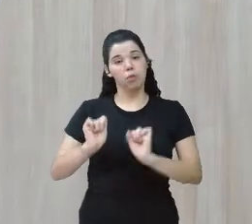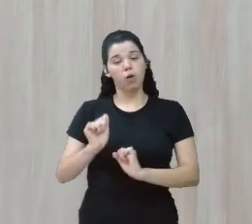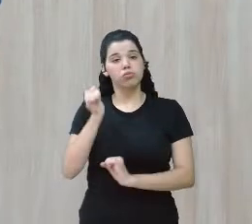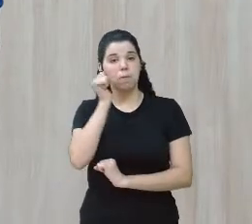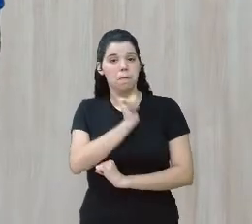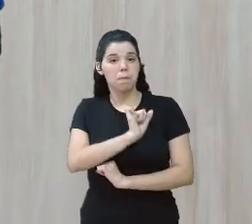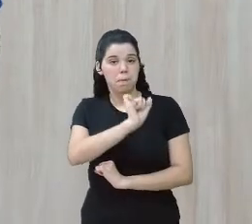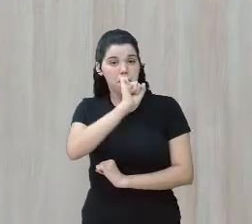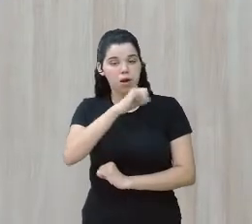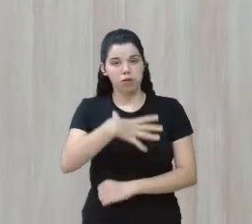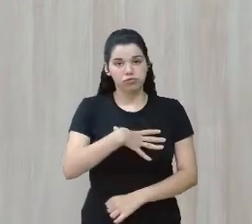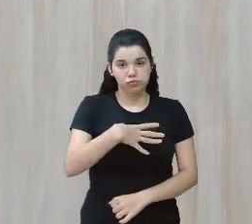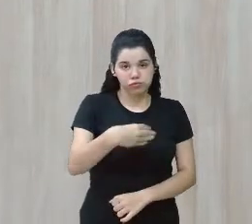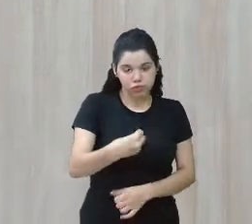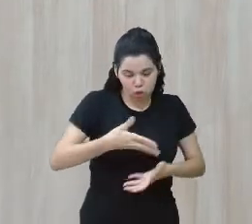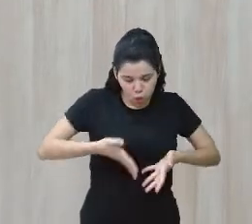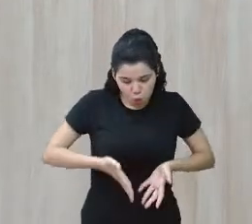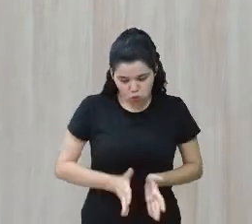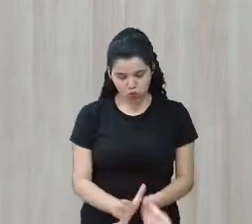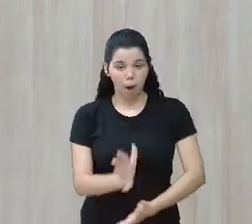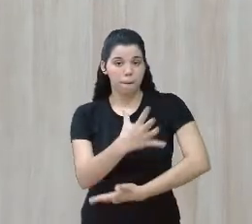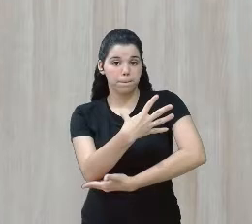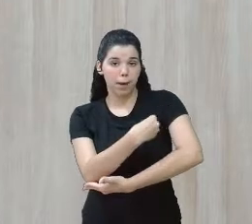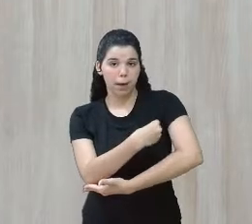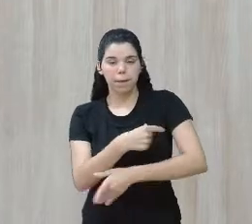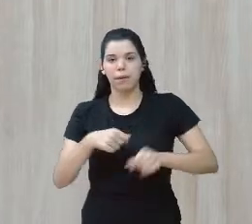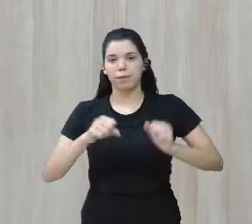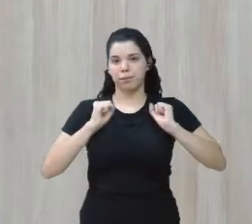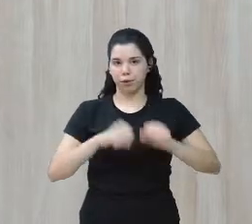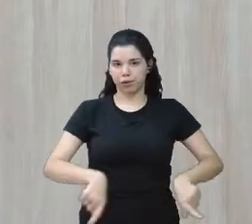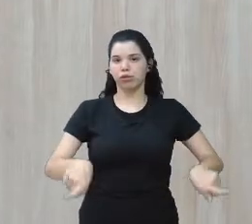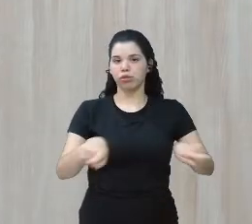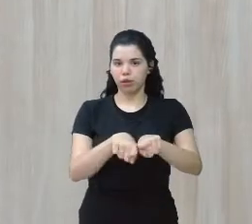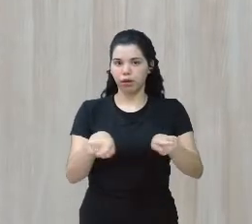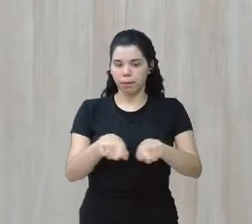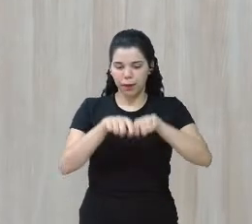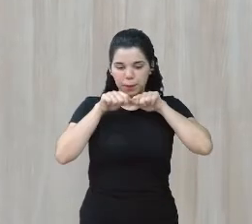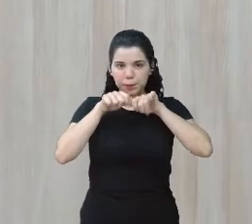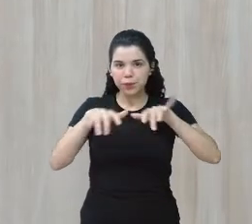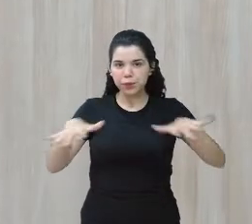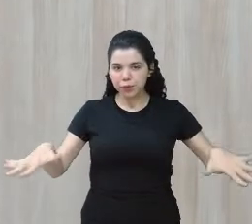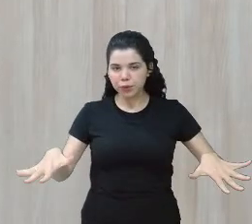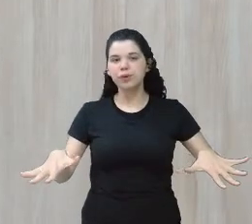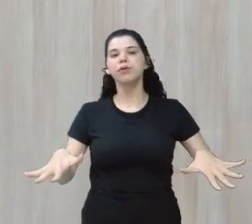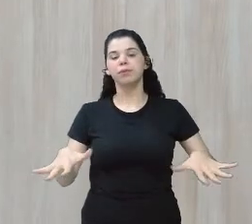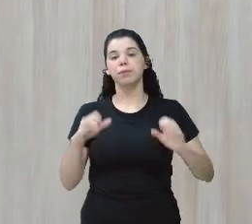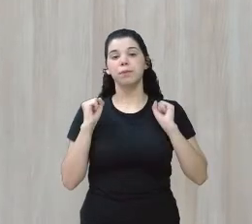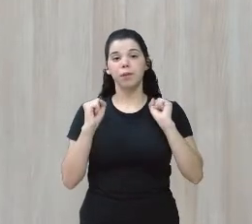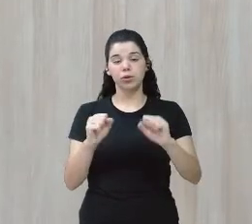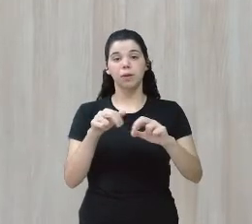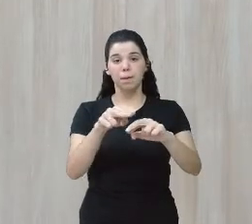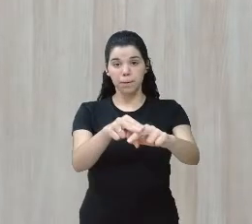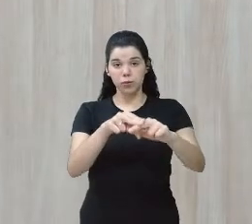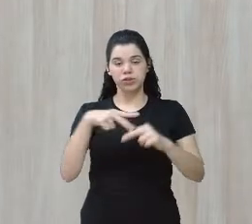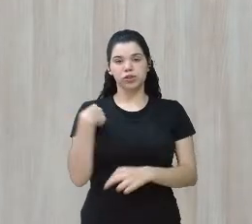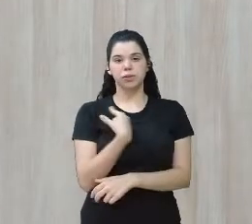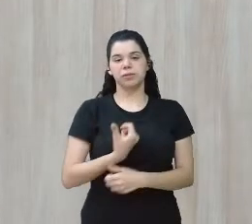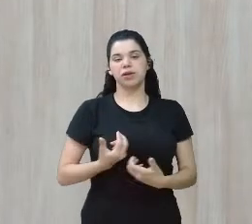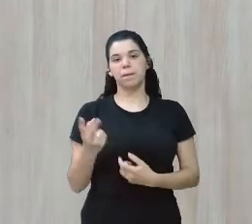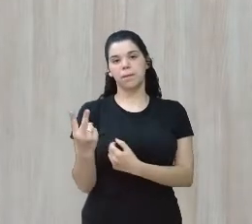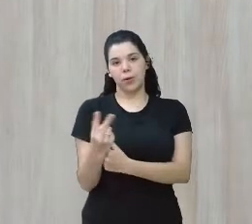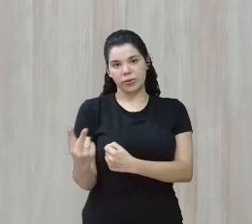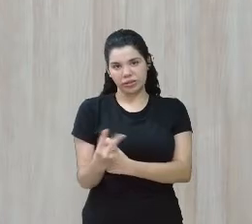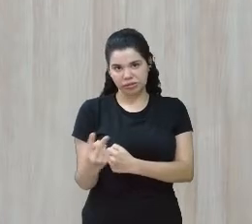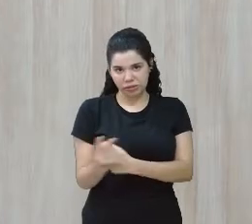para filho na hora do parto, na hora da amamentação. Então, por isso que devemos ter a técnica de prevenção, não